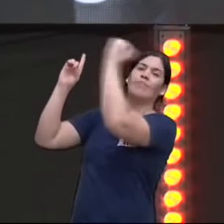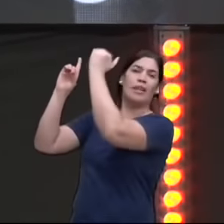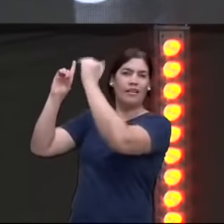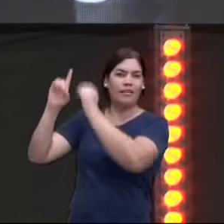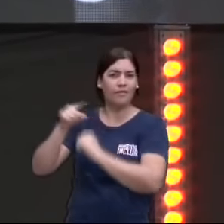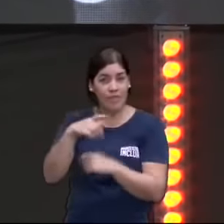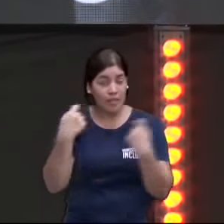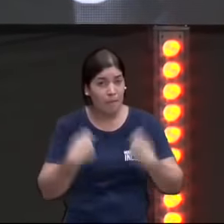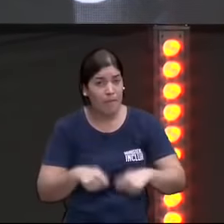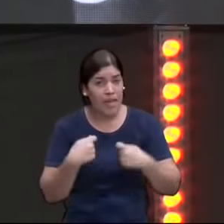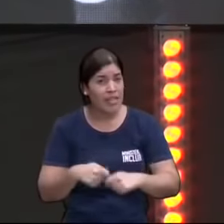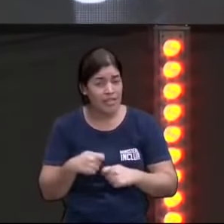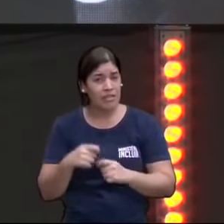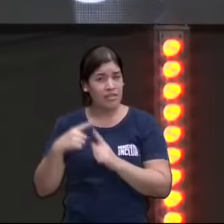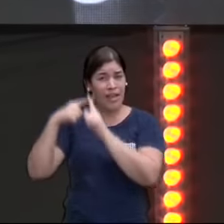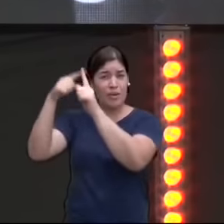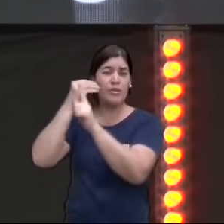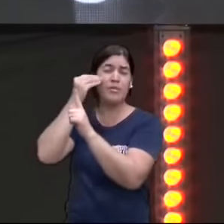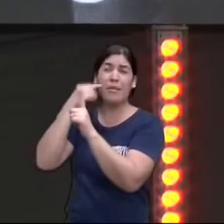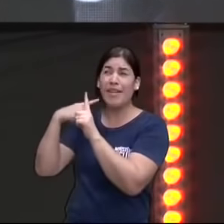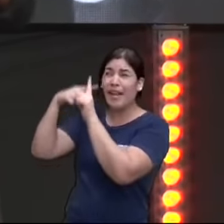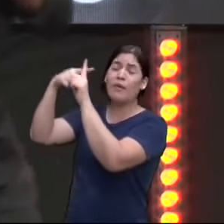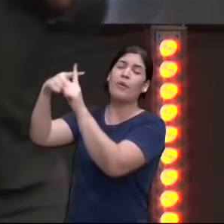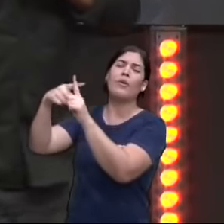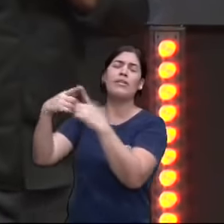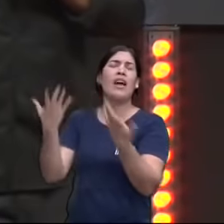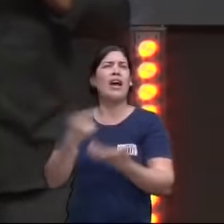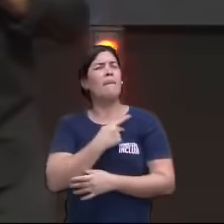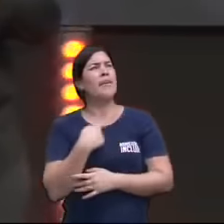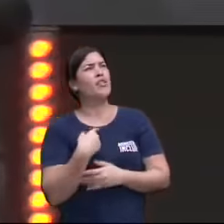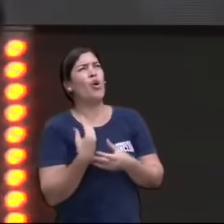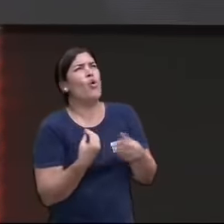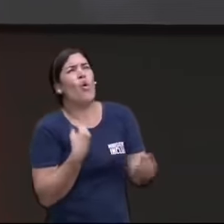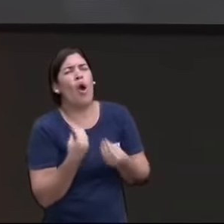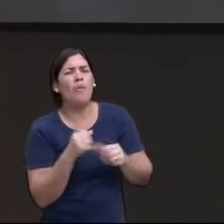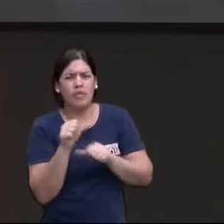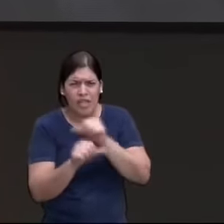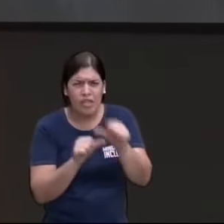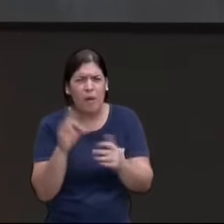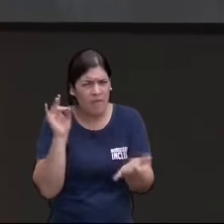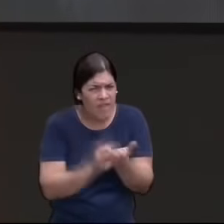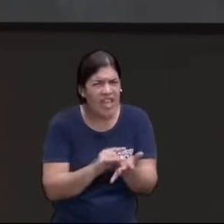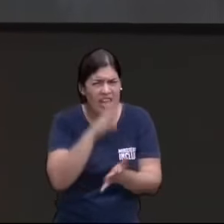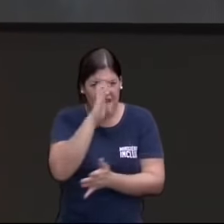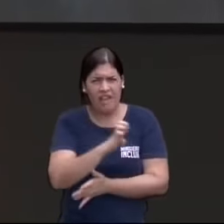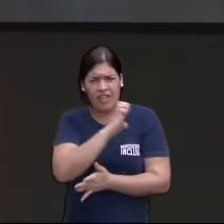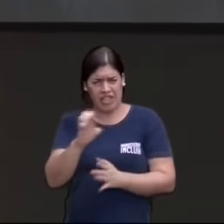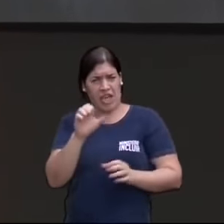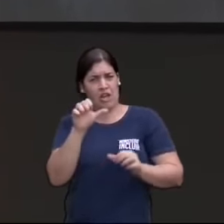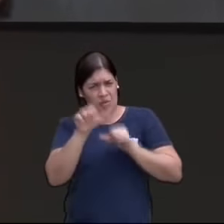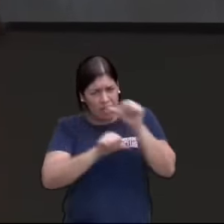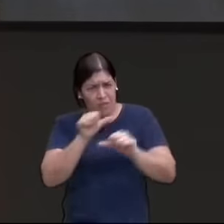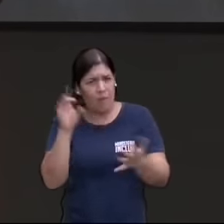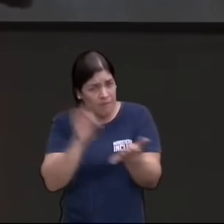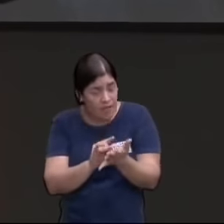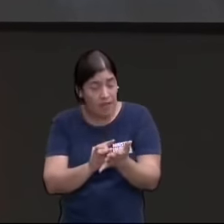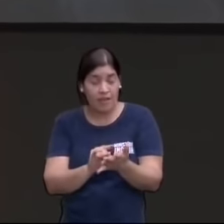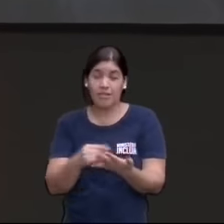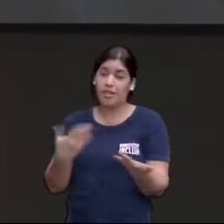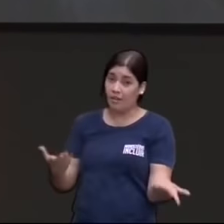precisa passar pela cruz. Ah, pastor, mas transforma mesmo o evangelho. Basta você um